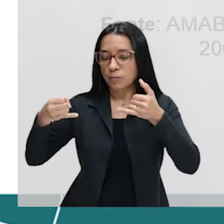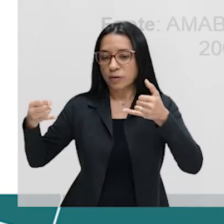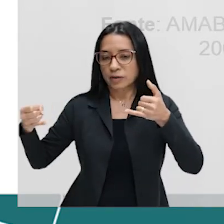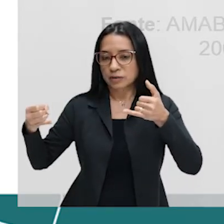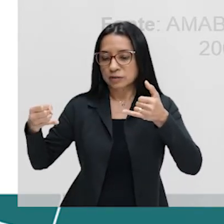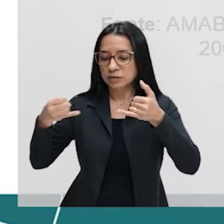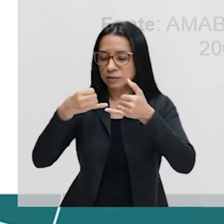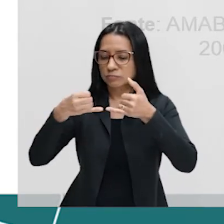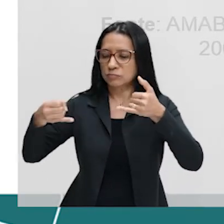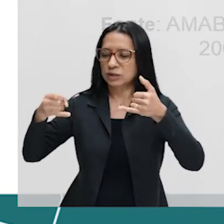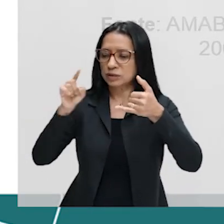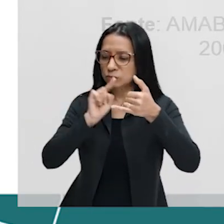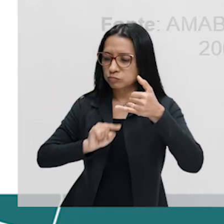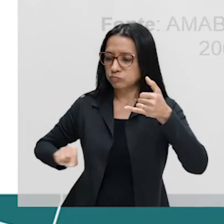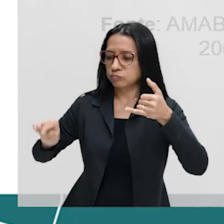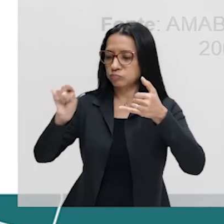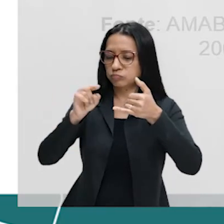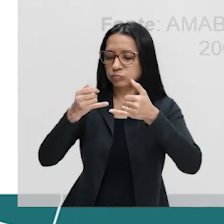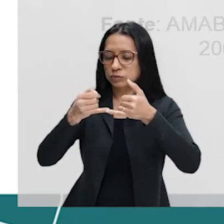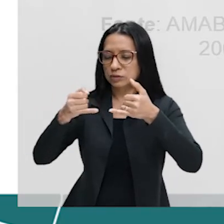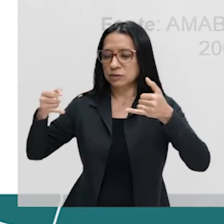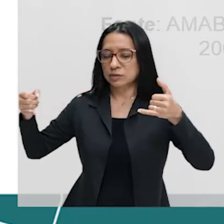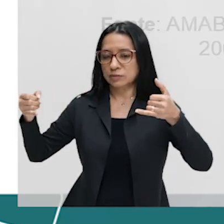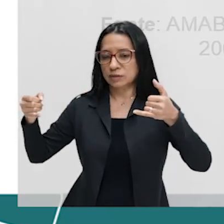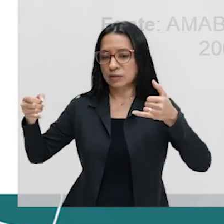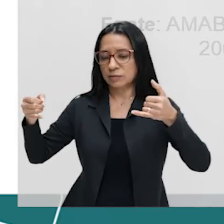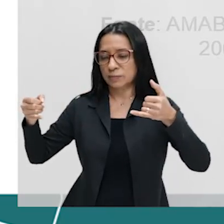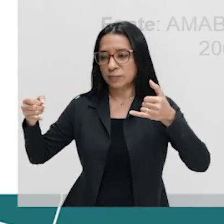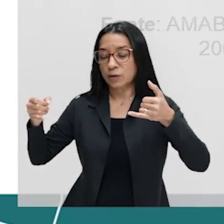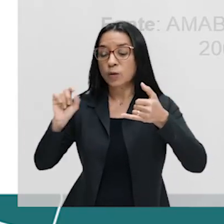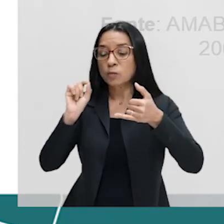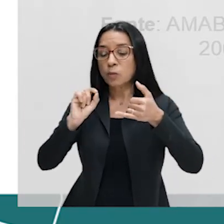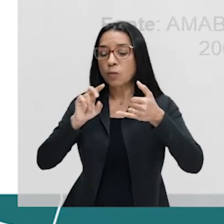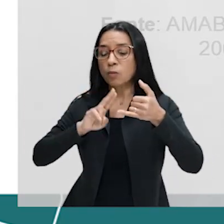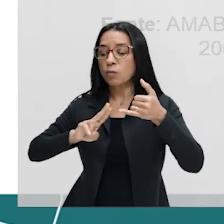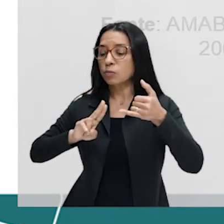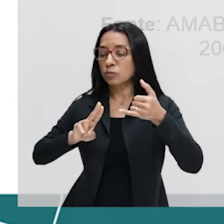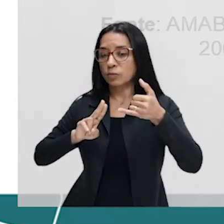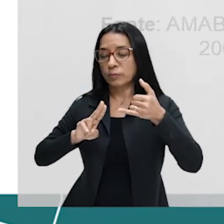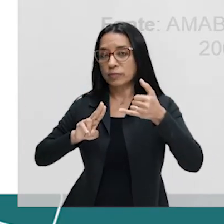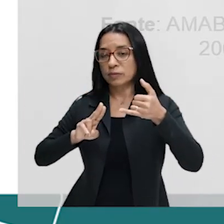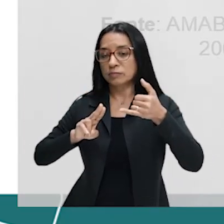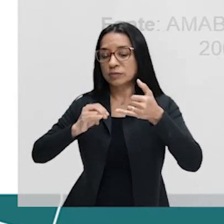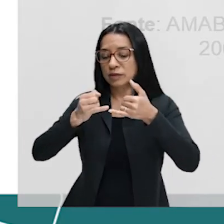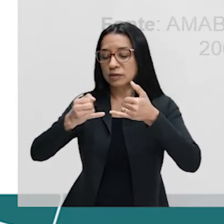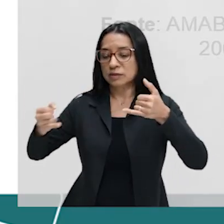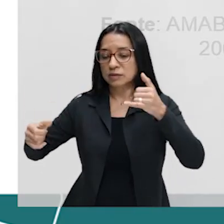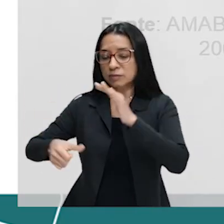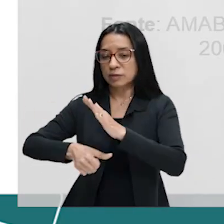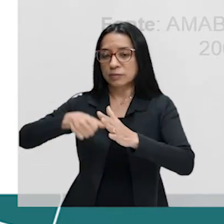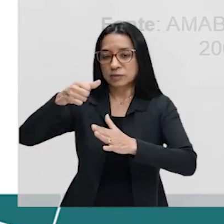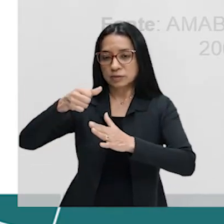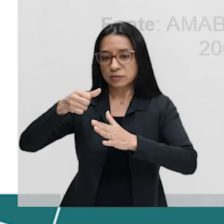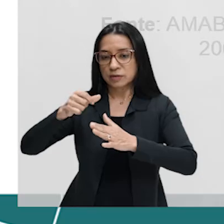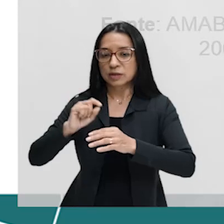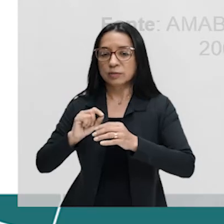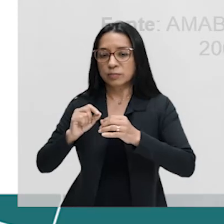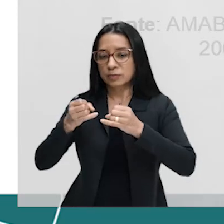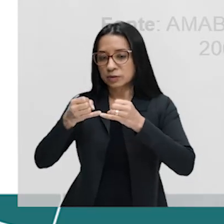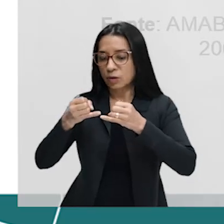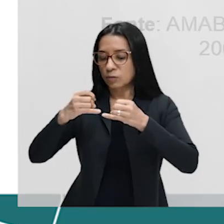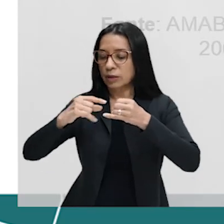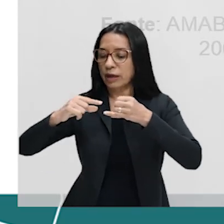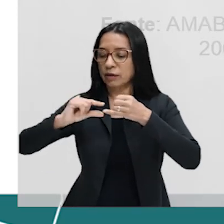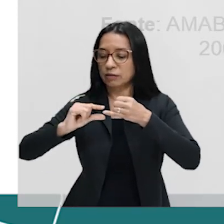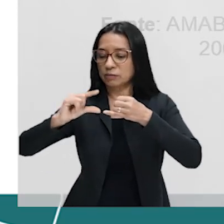parte central. Essa linha ela é chamada de linha primitiva. Nessa parte que é um pouco mais alargada da linha,